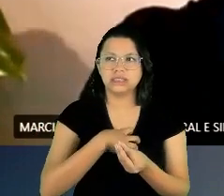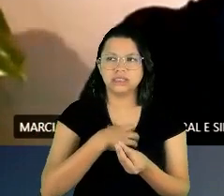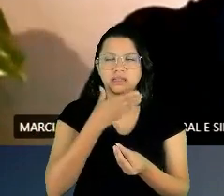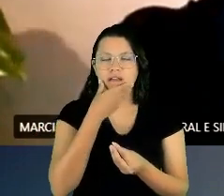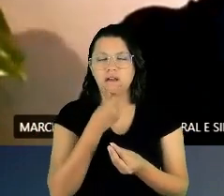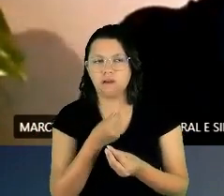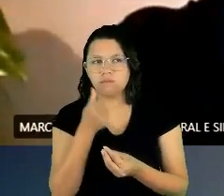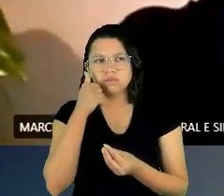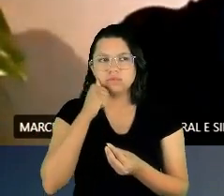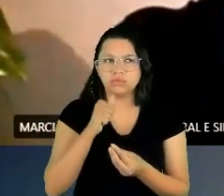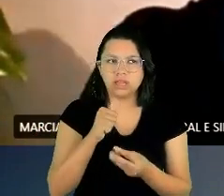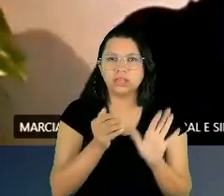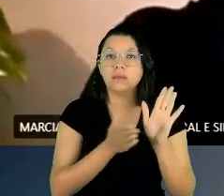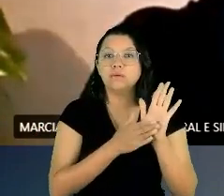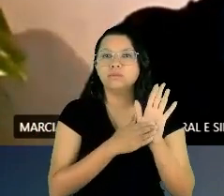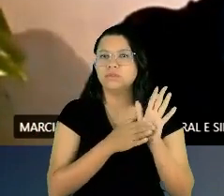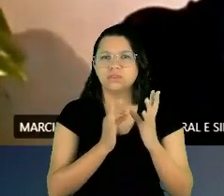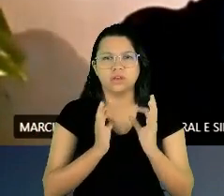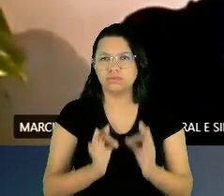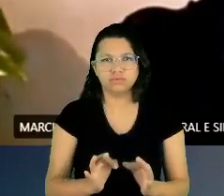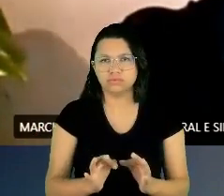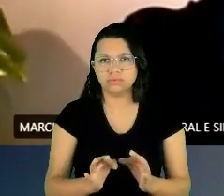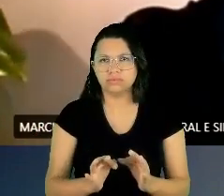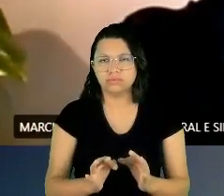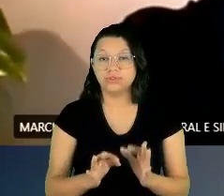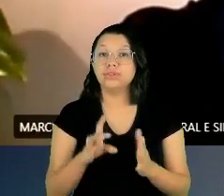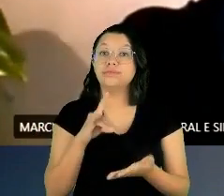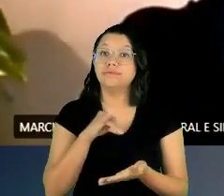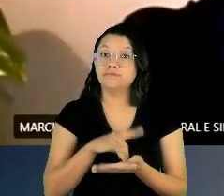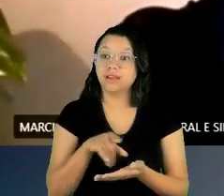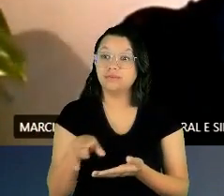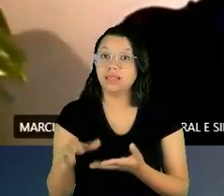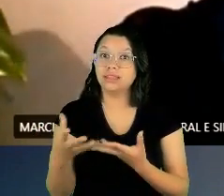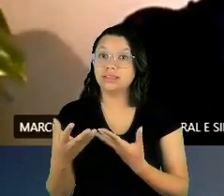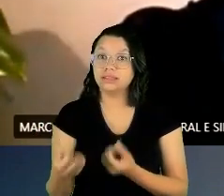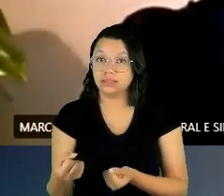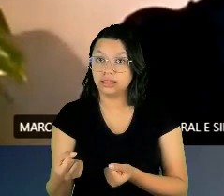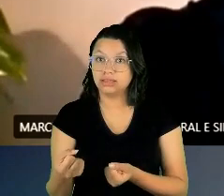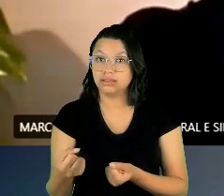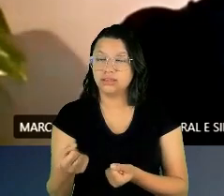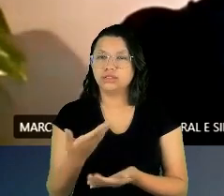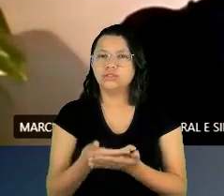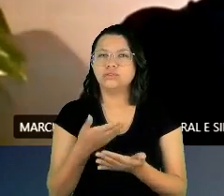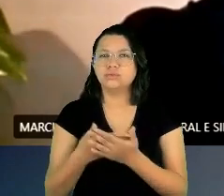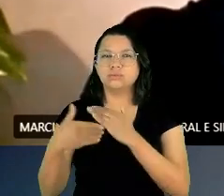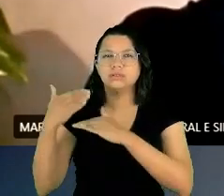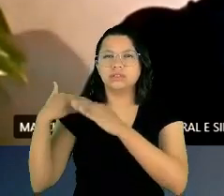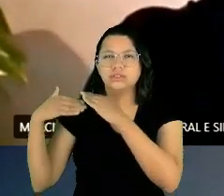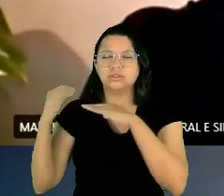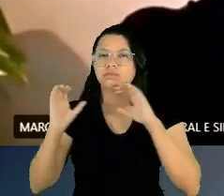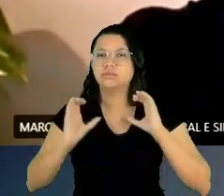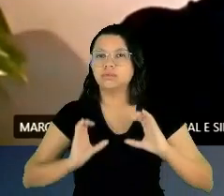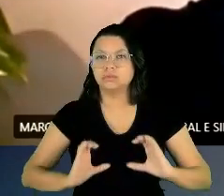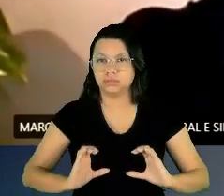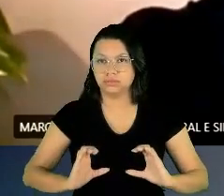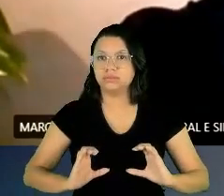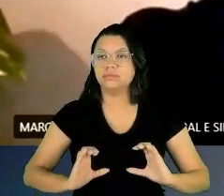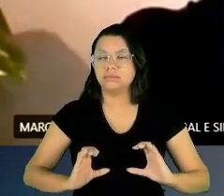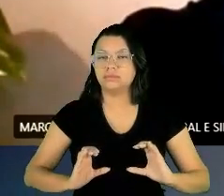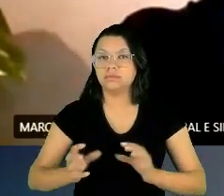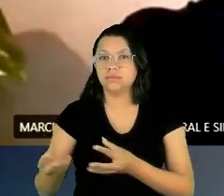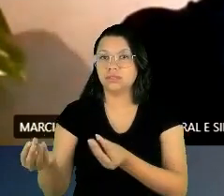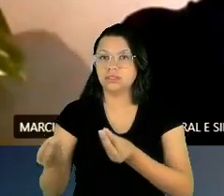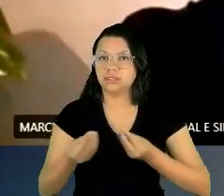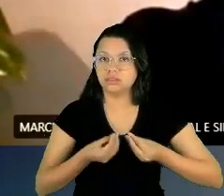como vai reagir homens e mulheres em propostas injustas. E, de fato, elas acabam aceitando, nesses estudos mais antigos e